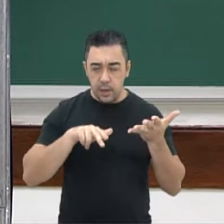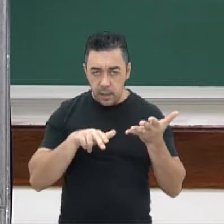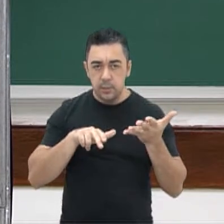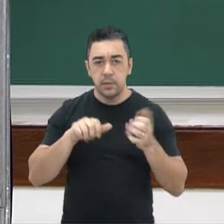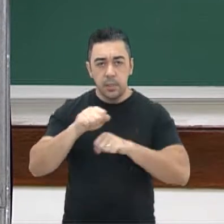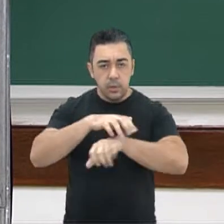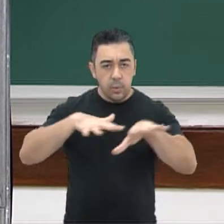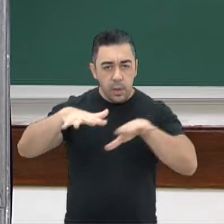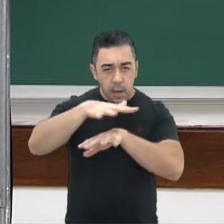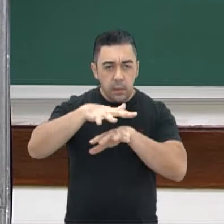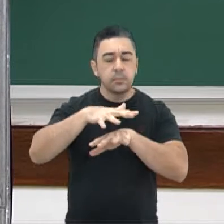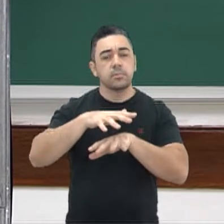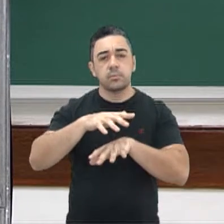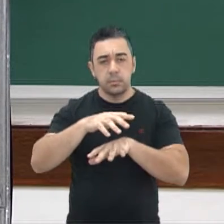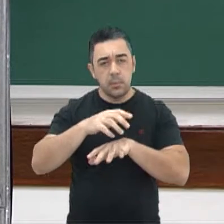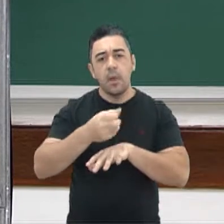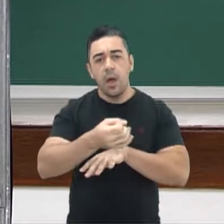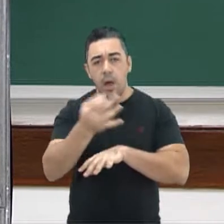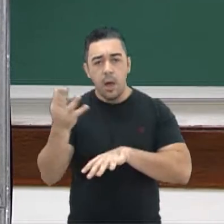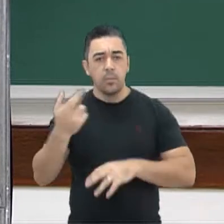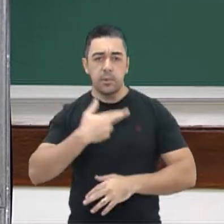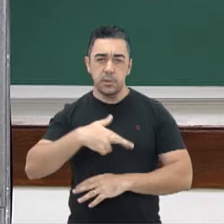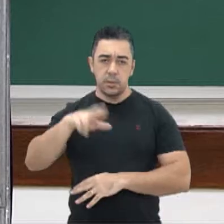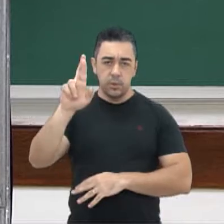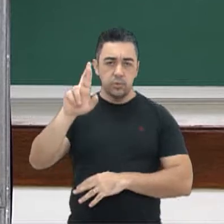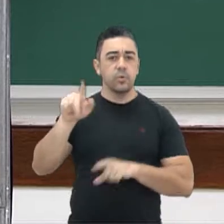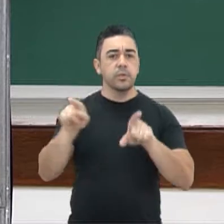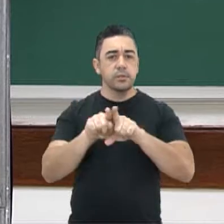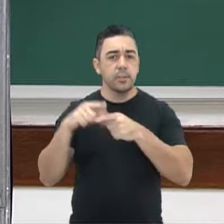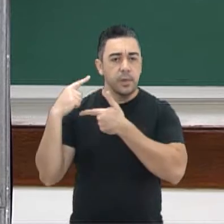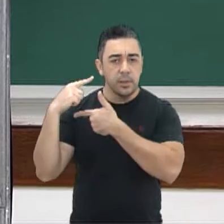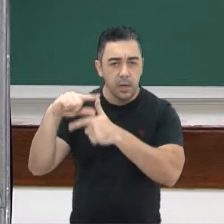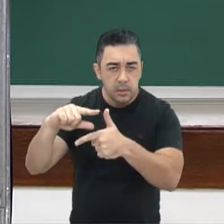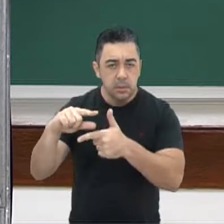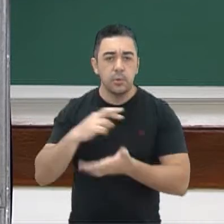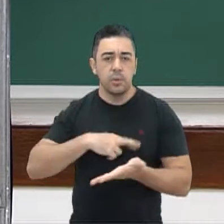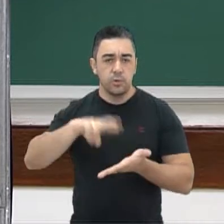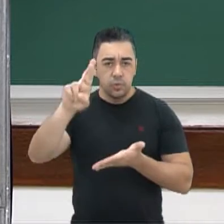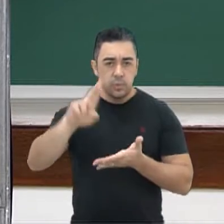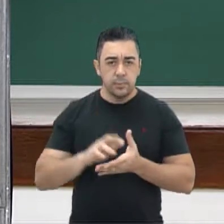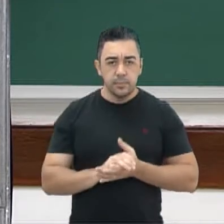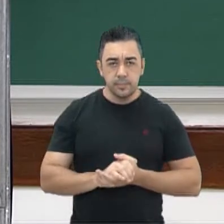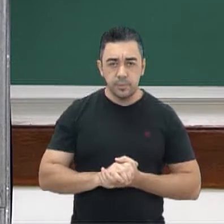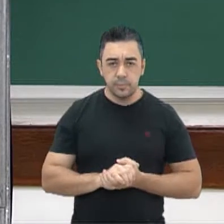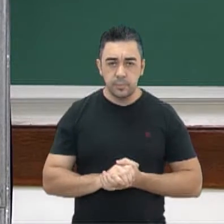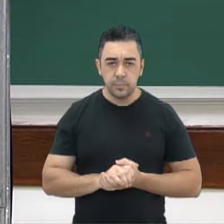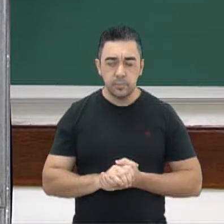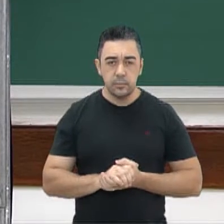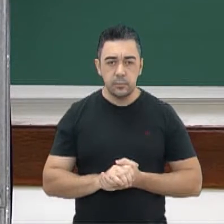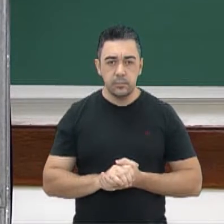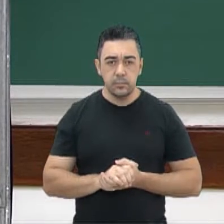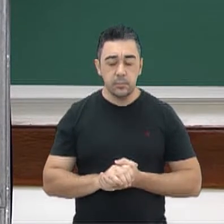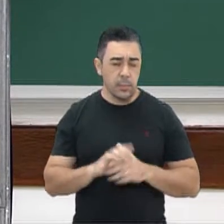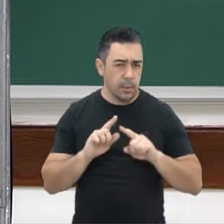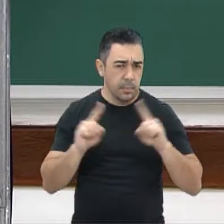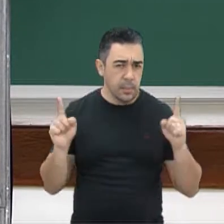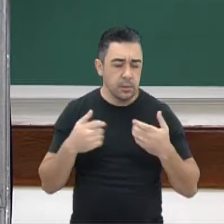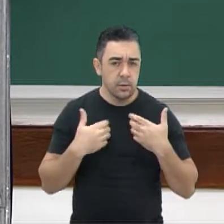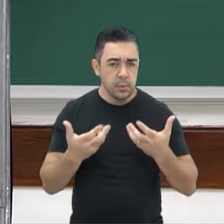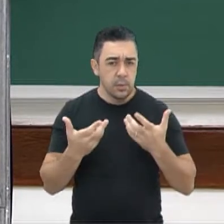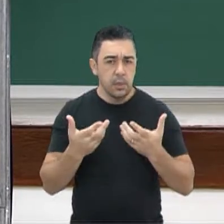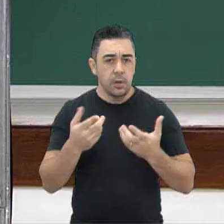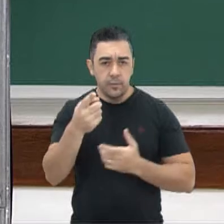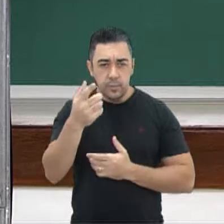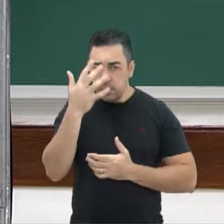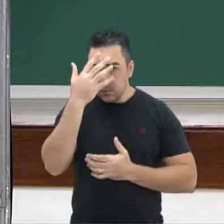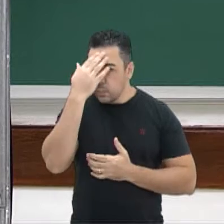de passagem de algumas organizações e tradições religiosas. Mas eu quero que vocês